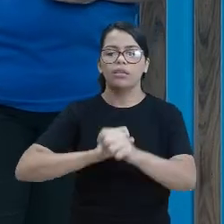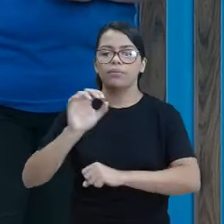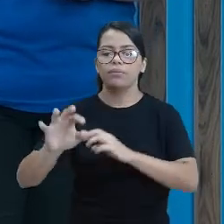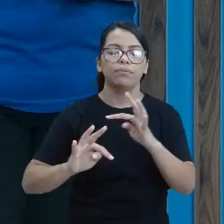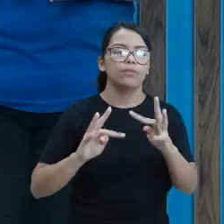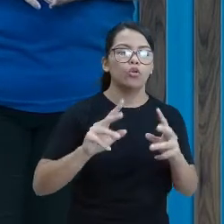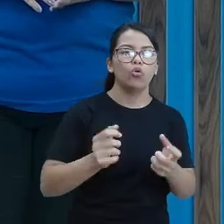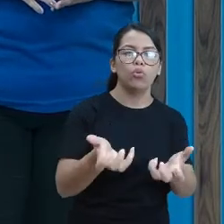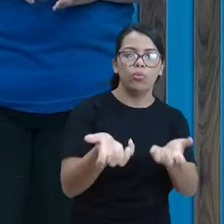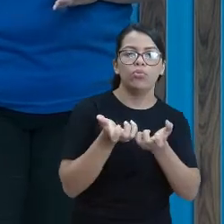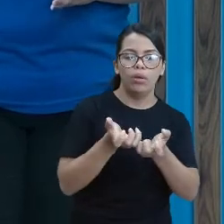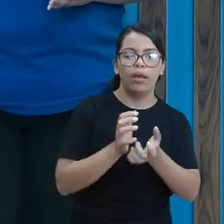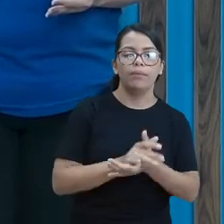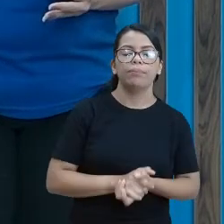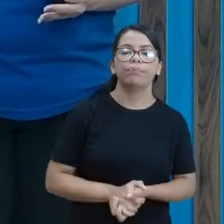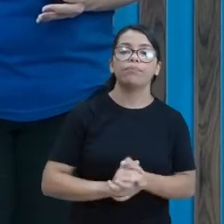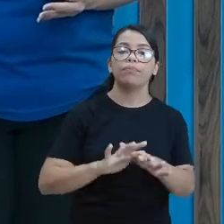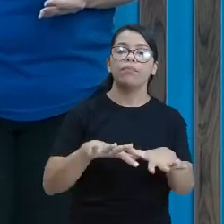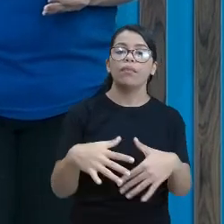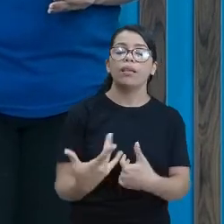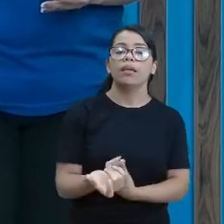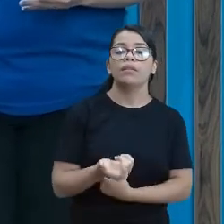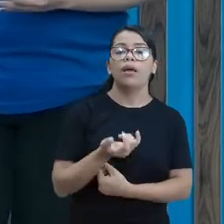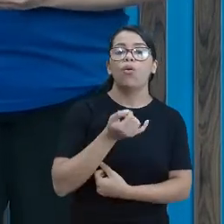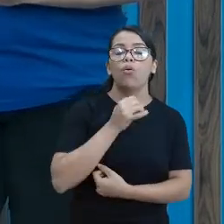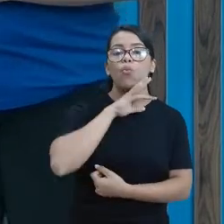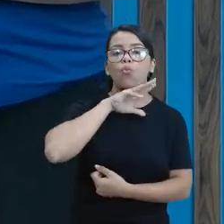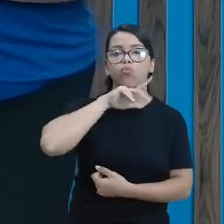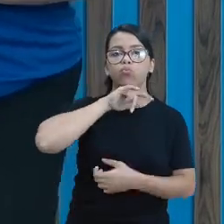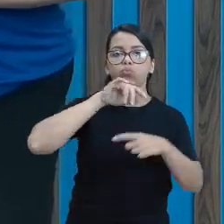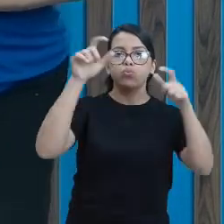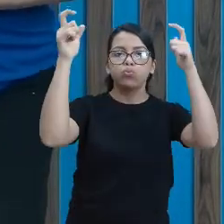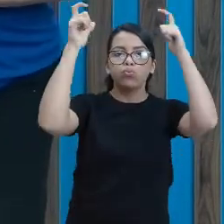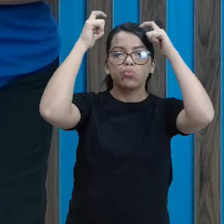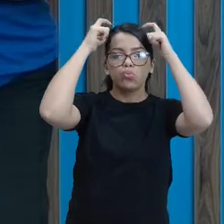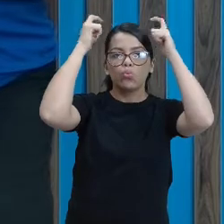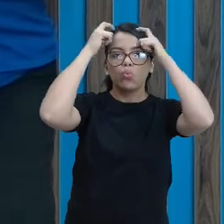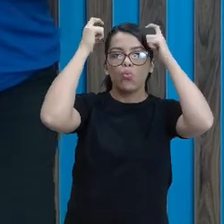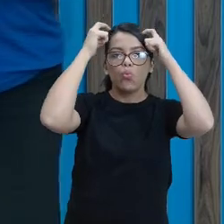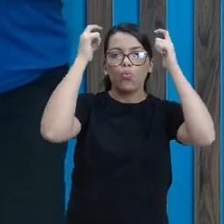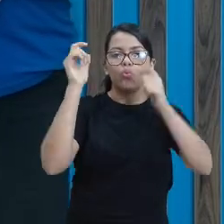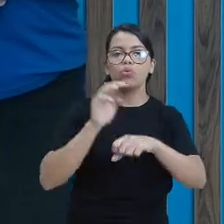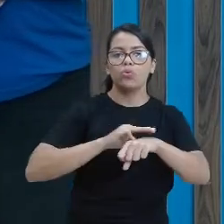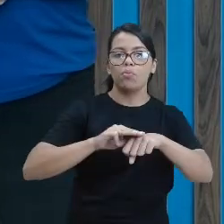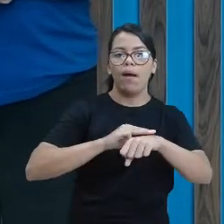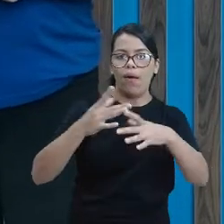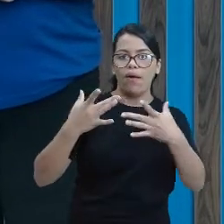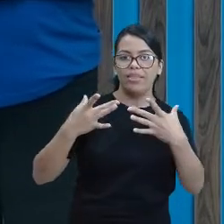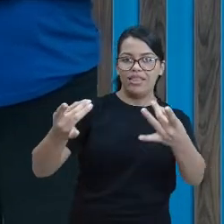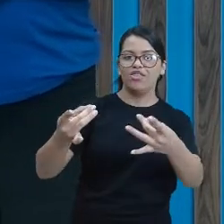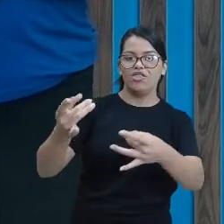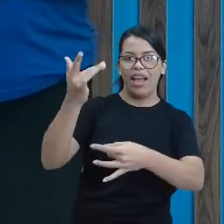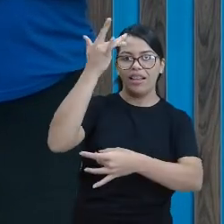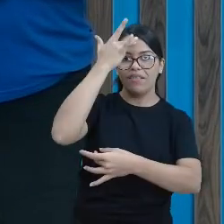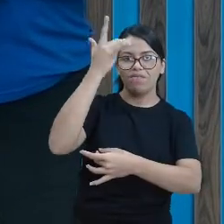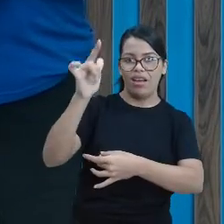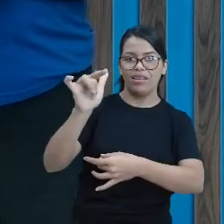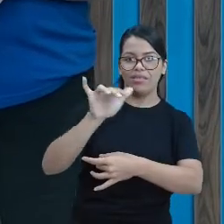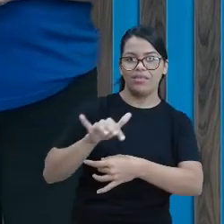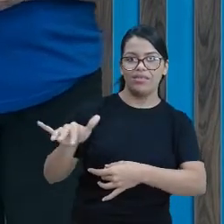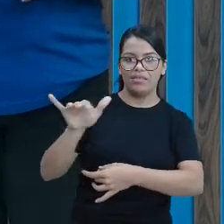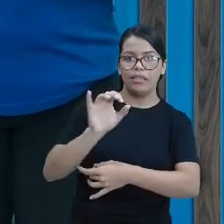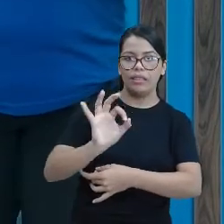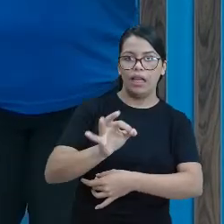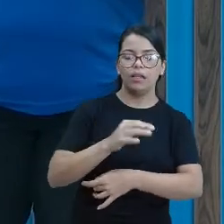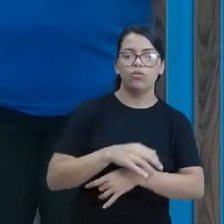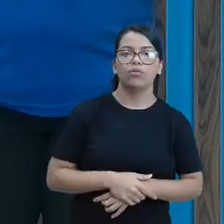nesse polo onde eles vivem. O urso marrom, ele se destaca facilmente aí nesse ambiente. Concordam comigo?